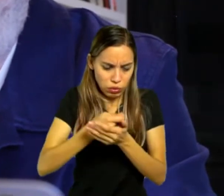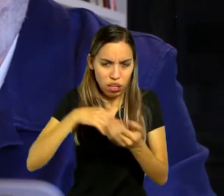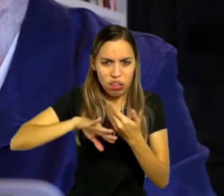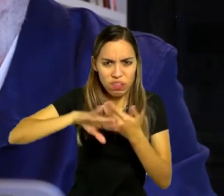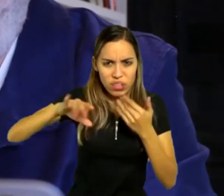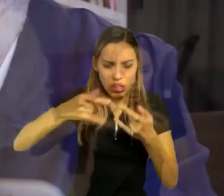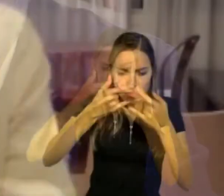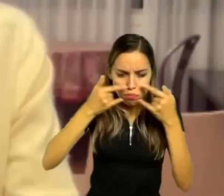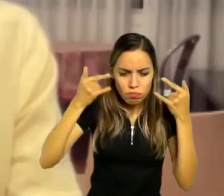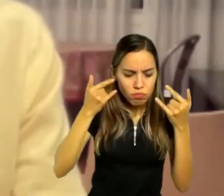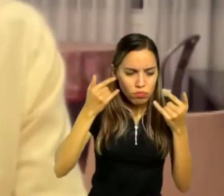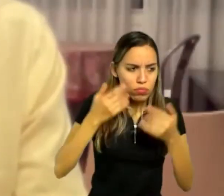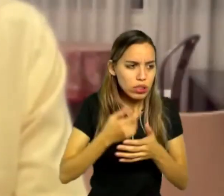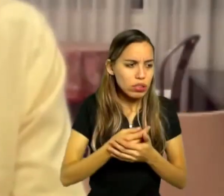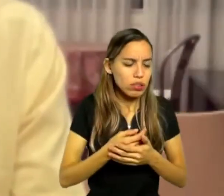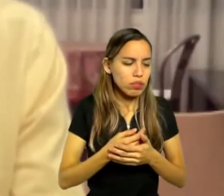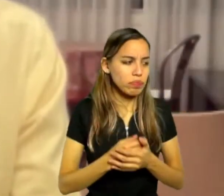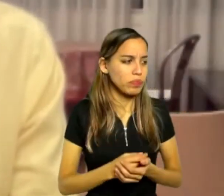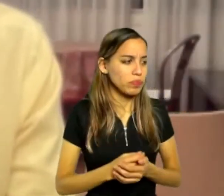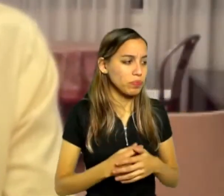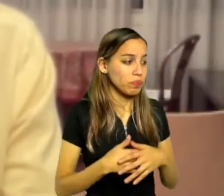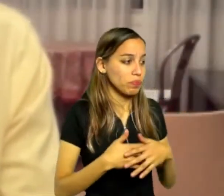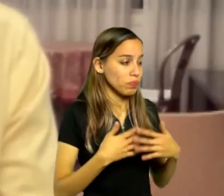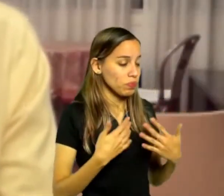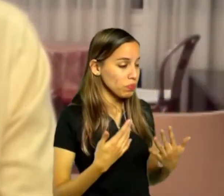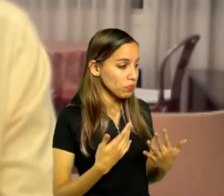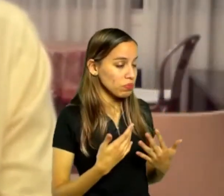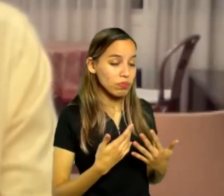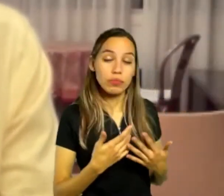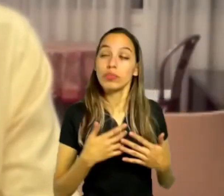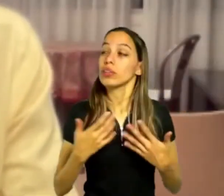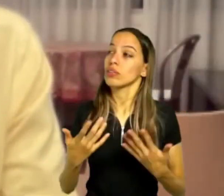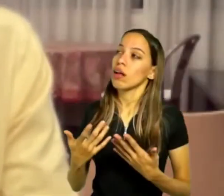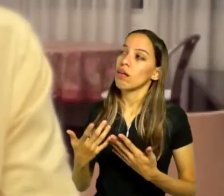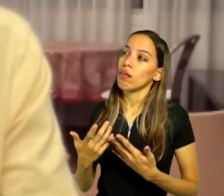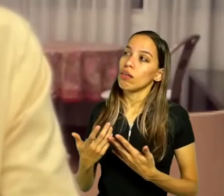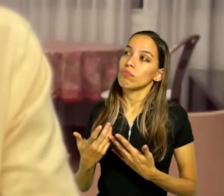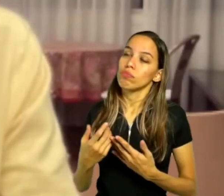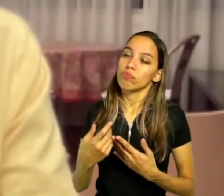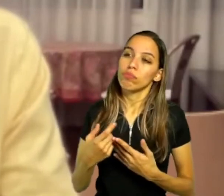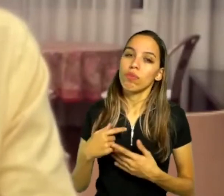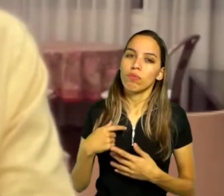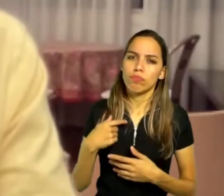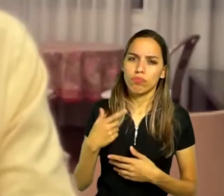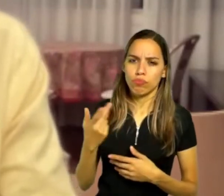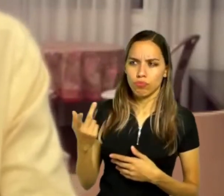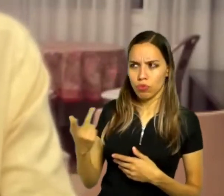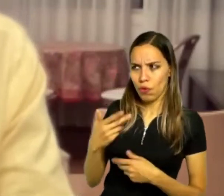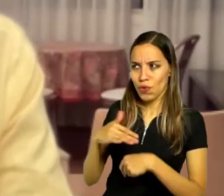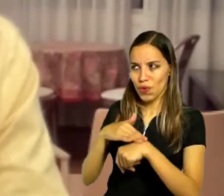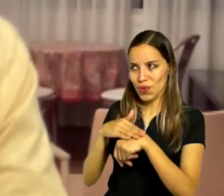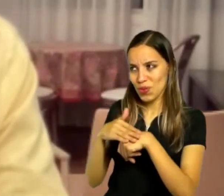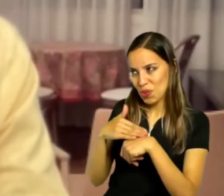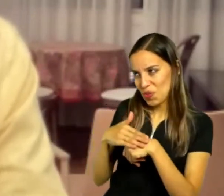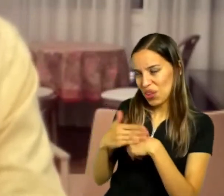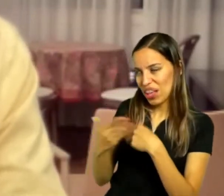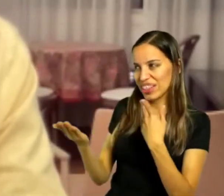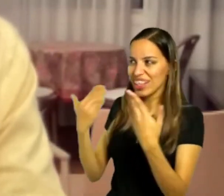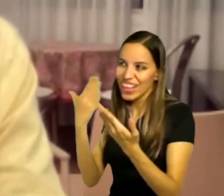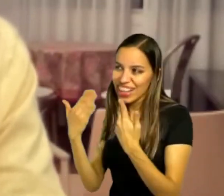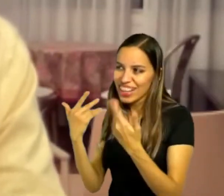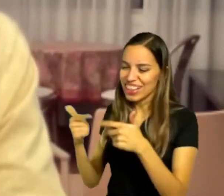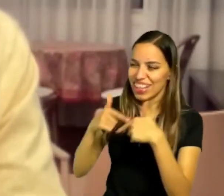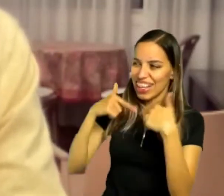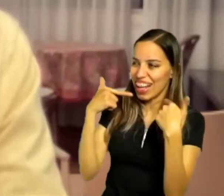Drauzio? olha, eu acho que nós vamos acabar essa nossa conversa tão descontraída,